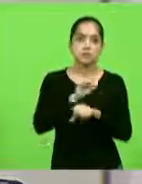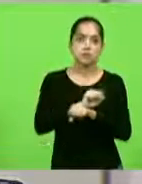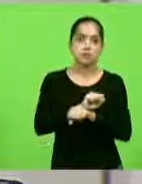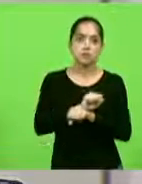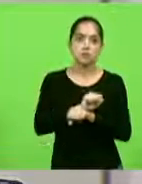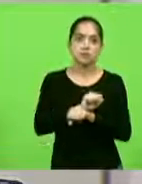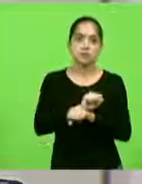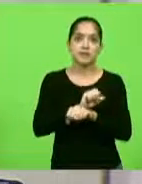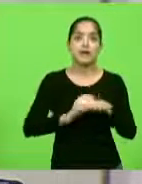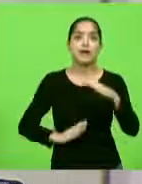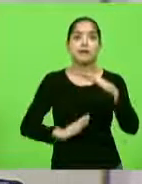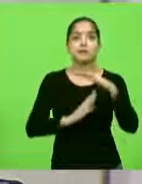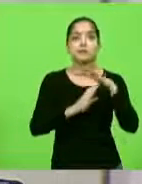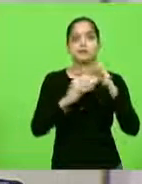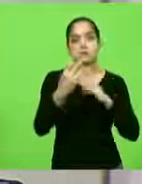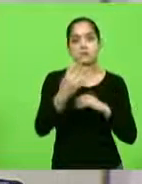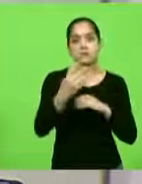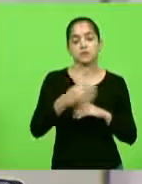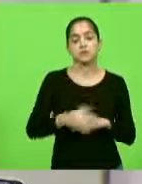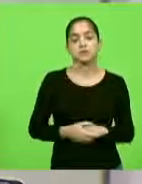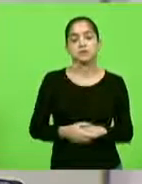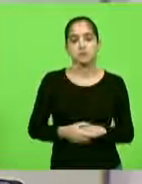sessão até as 16 horas.